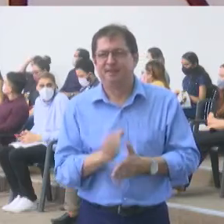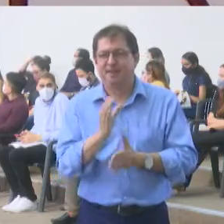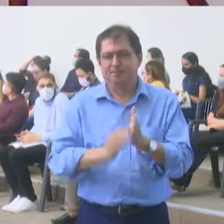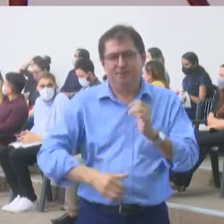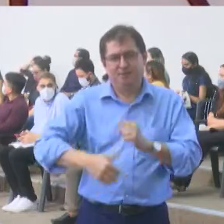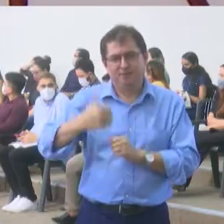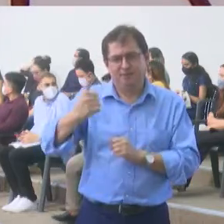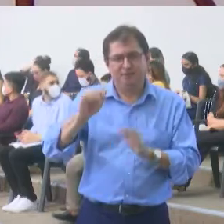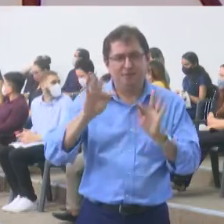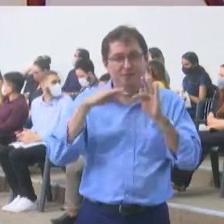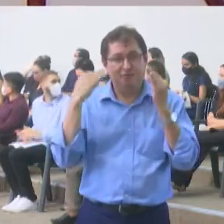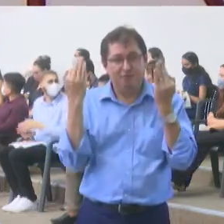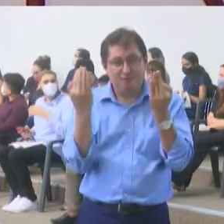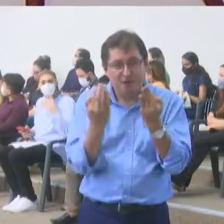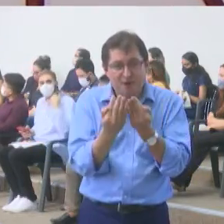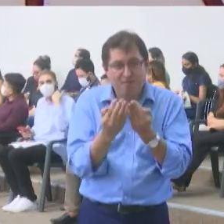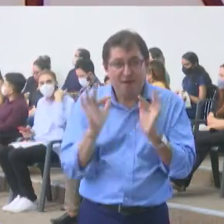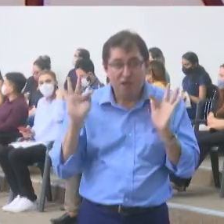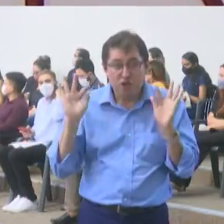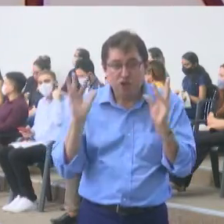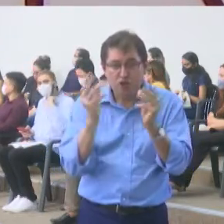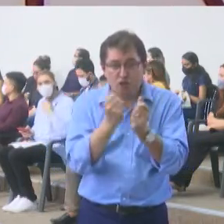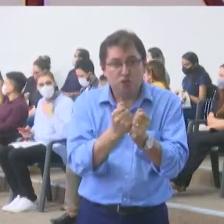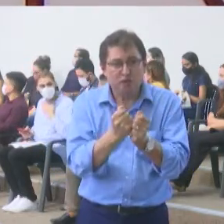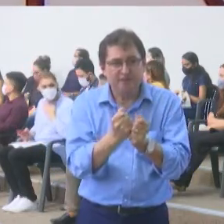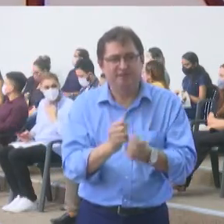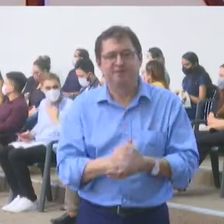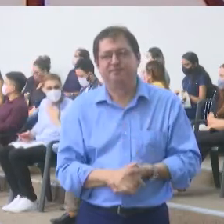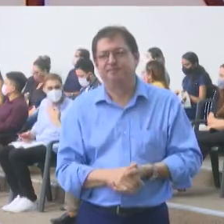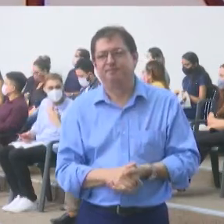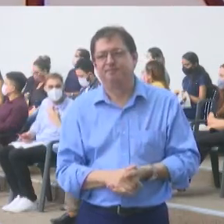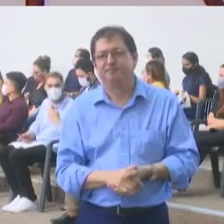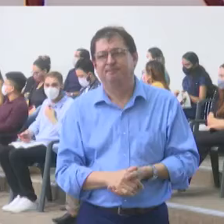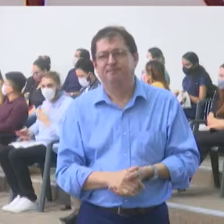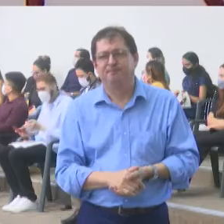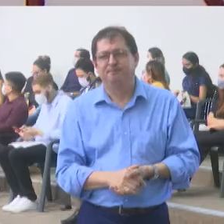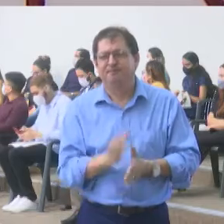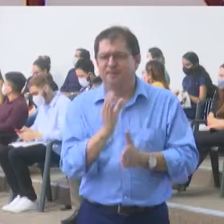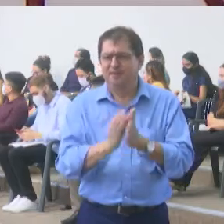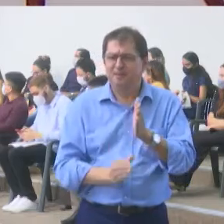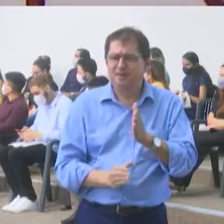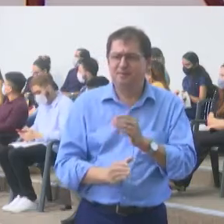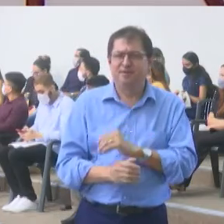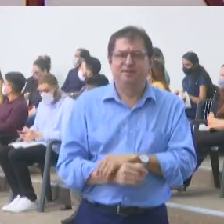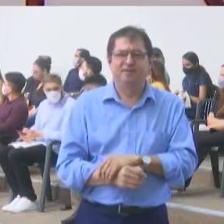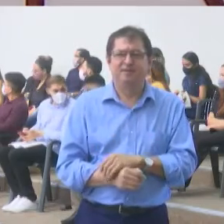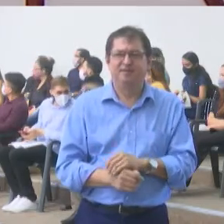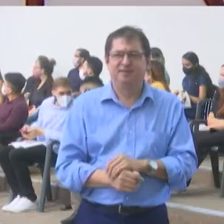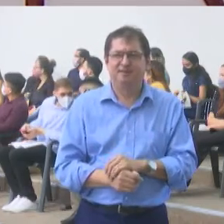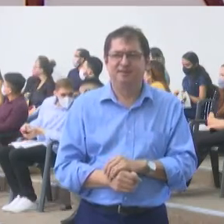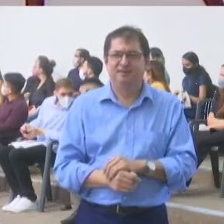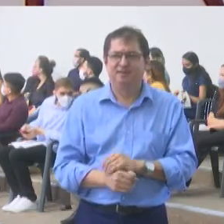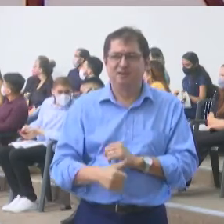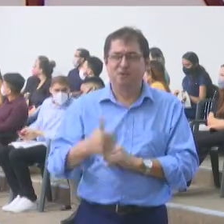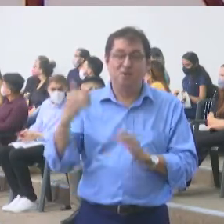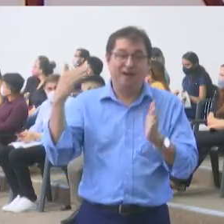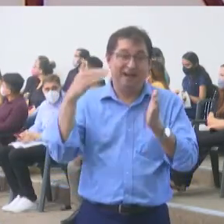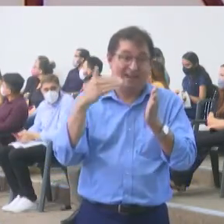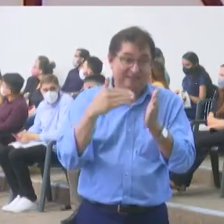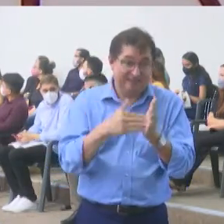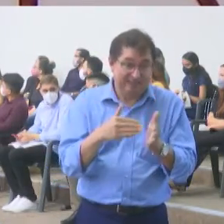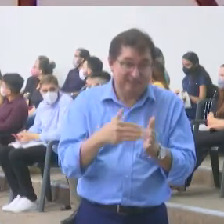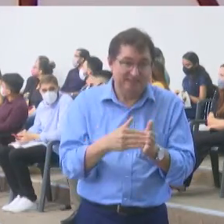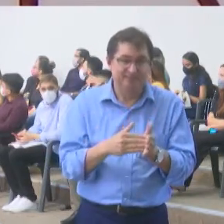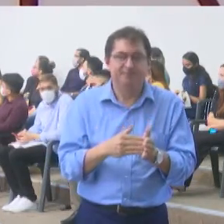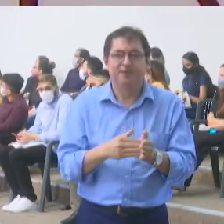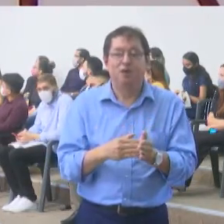família toda como protagonistas. Capítulo 2, nós vemos Noemi como protagonista. Do capítulo 1 para frente, Noemi desaparece. Agora